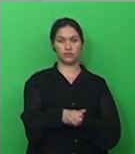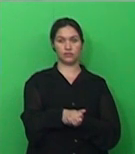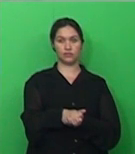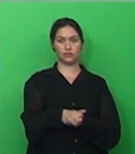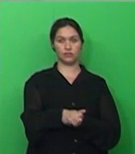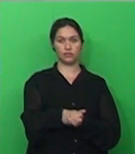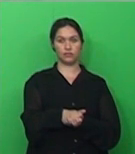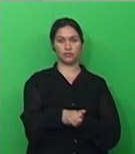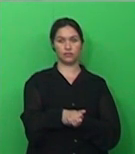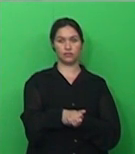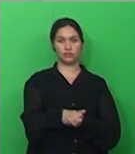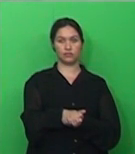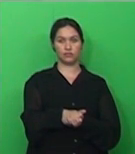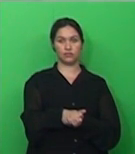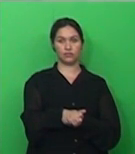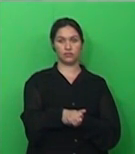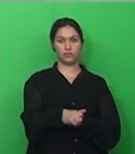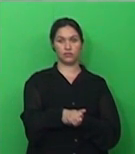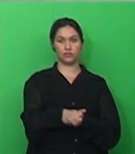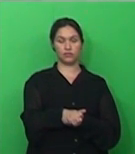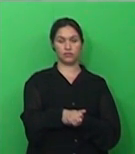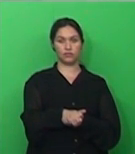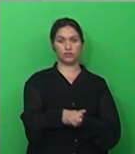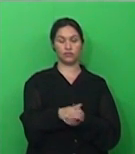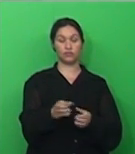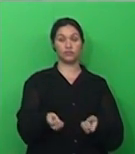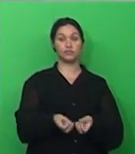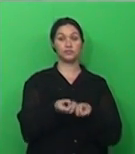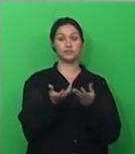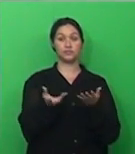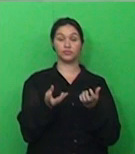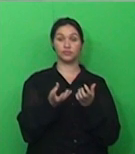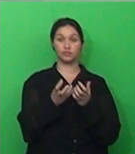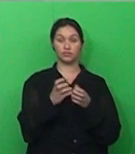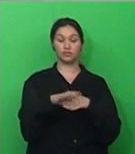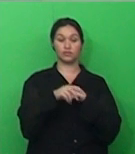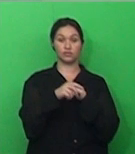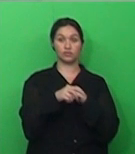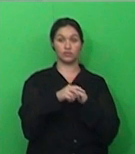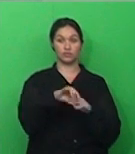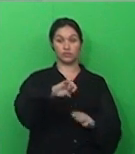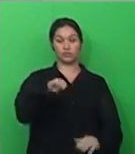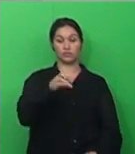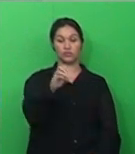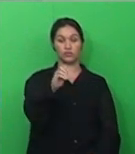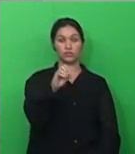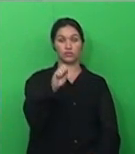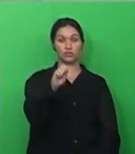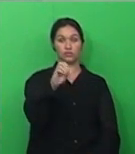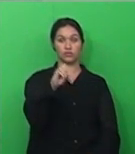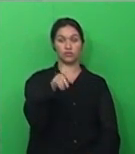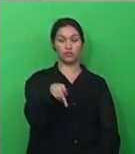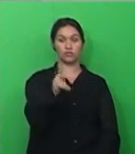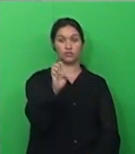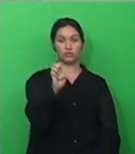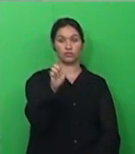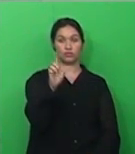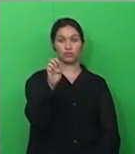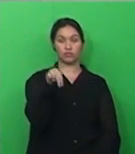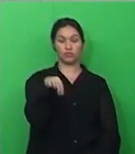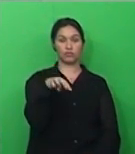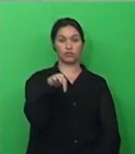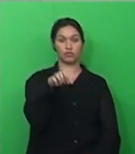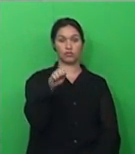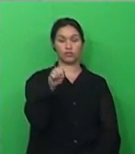no semestre anterior, dentre outros. Então, eu quero aqui cumprimentar o João da Silva, Marcos Machado, Kelly Nuremberg, Márcio